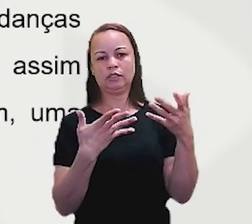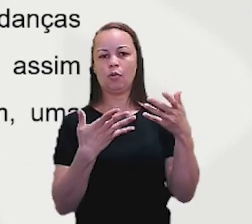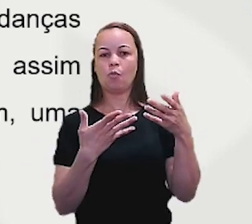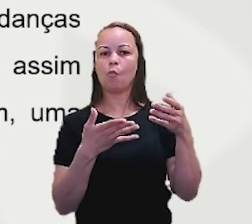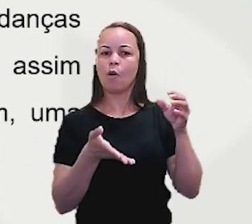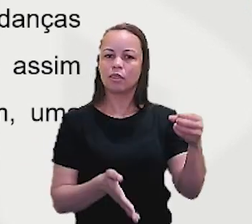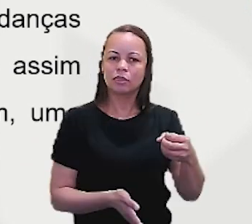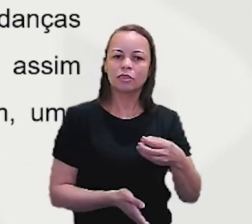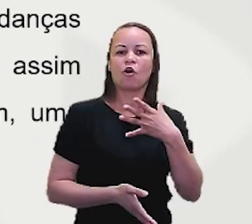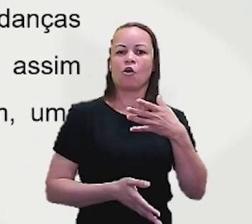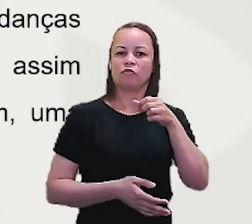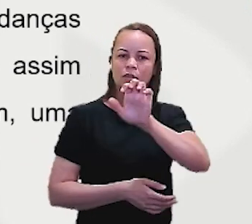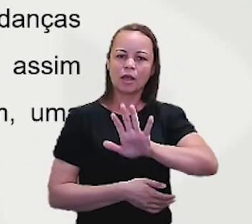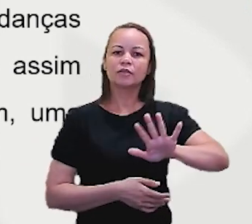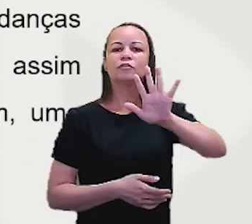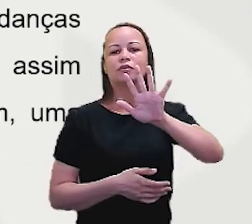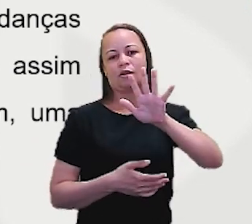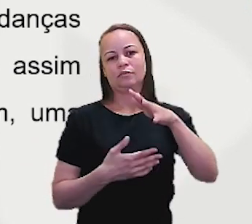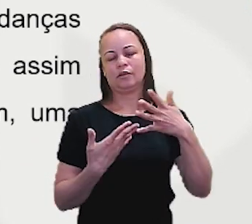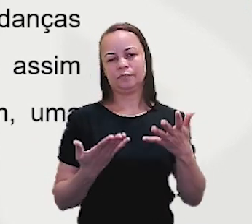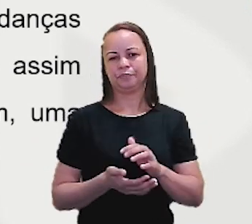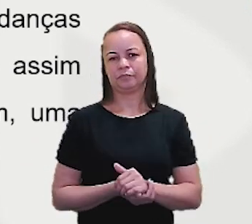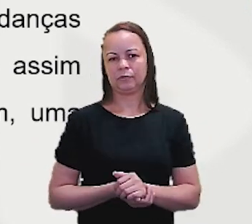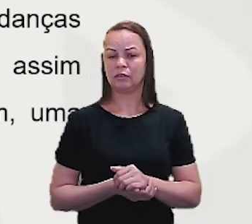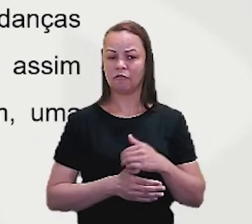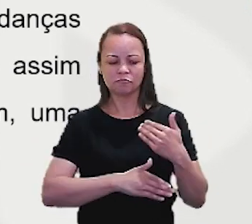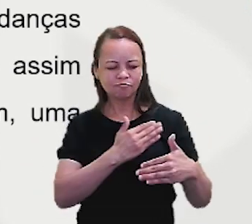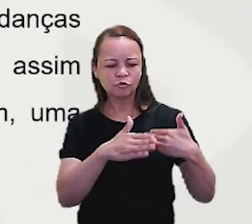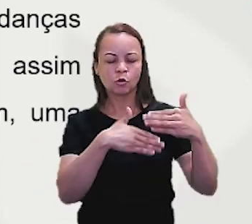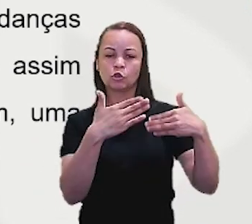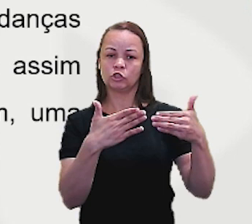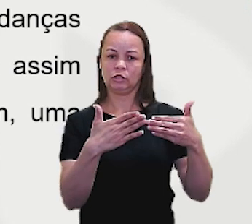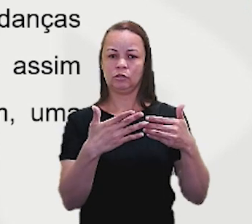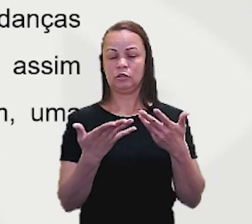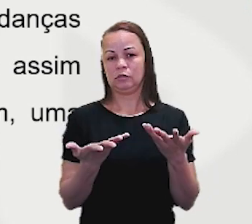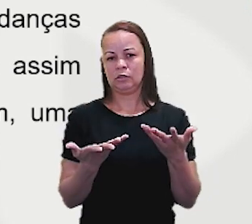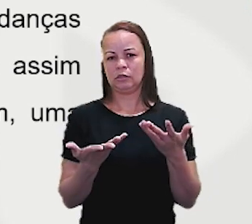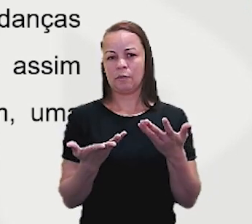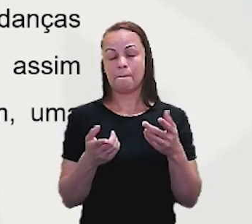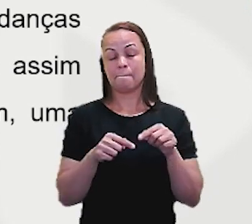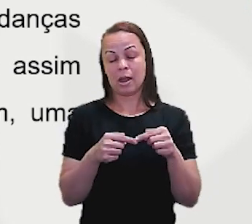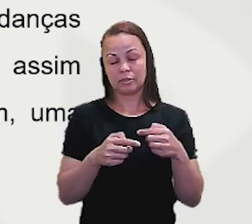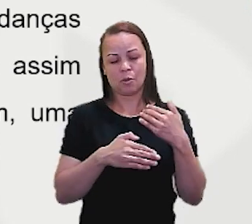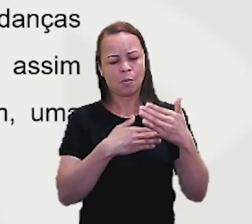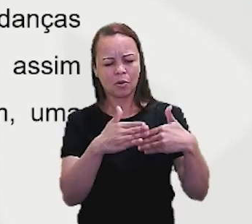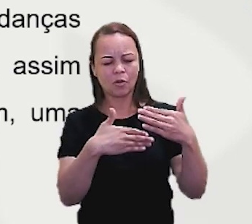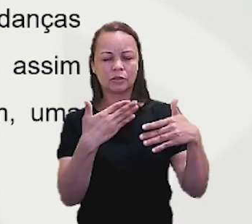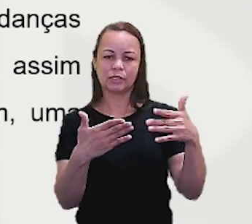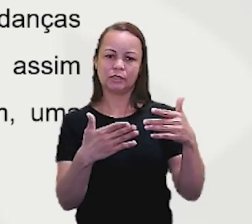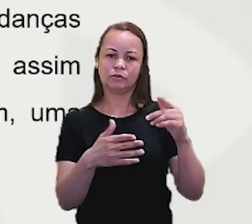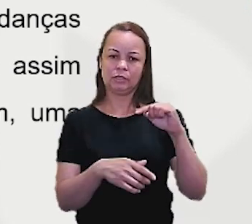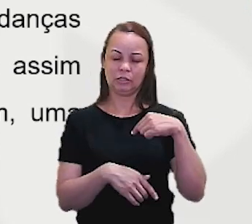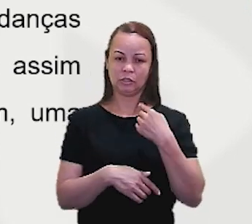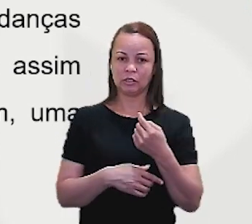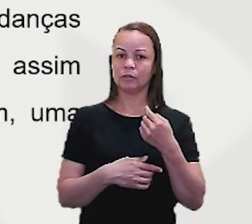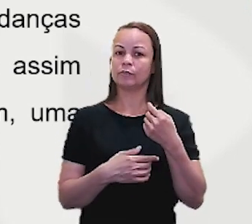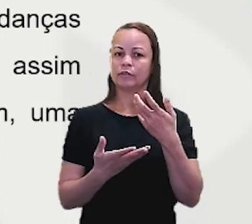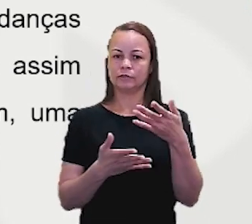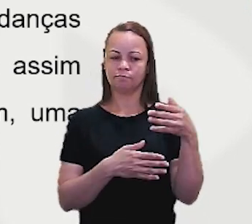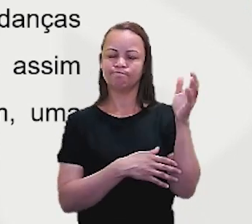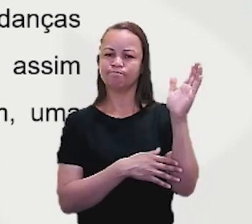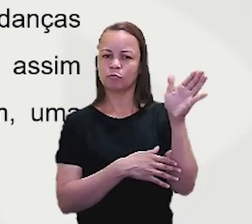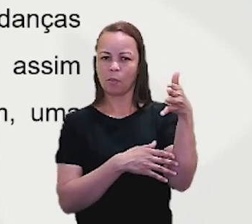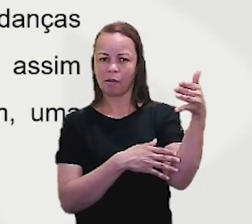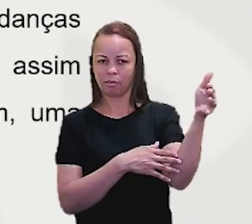nacionalidade. Não quer dizer que a gente estava surgindo uma nova nacionalidade, mas a gente estava em processo de quem nós seríamos ser.